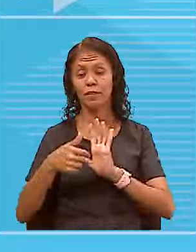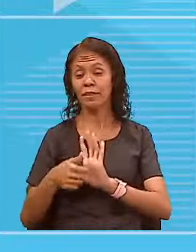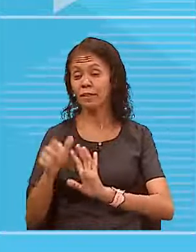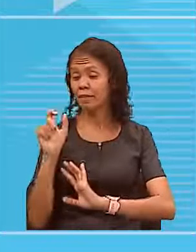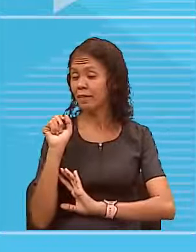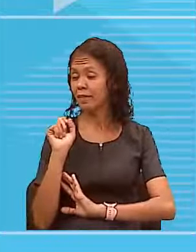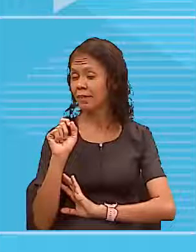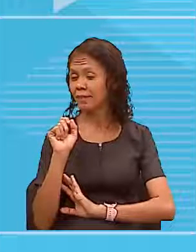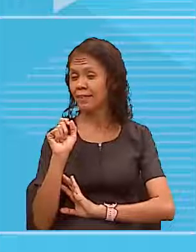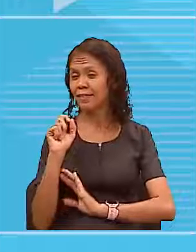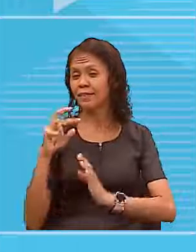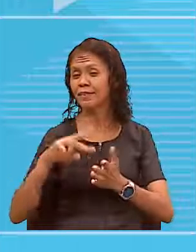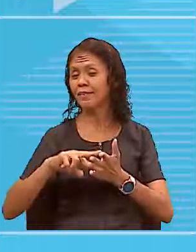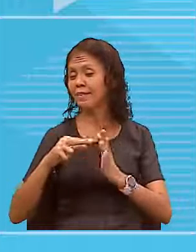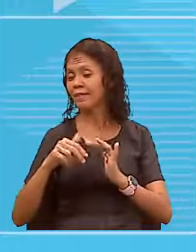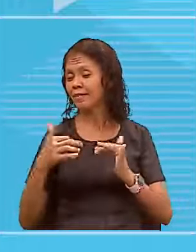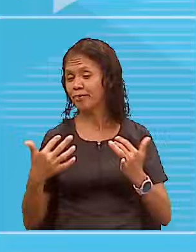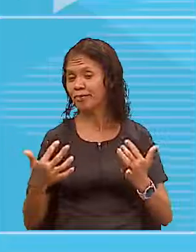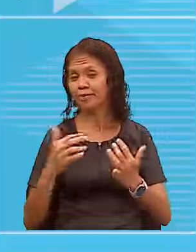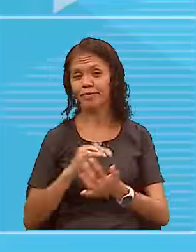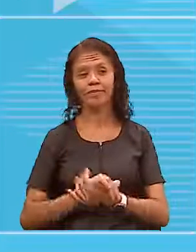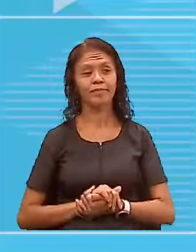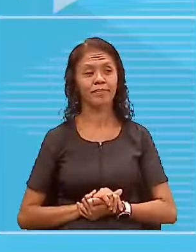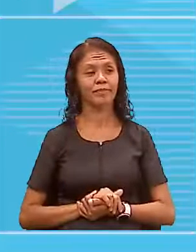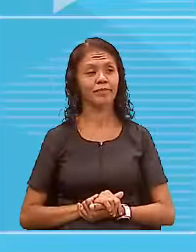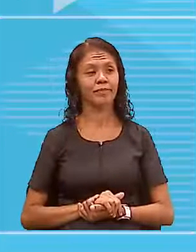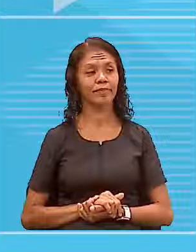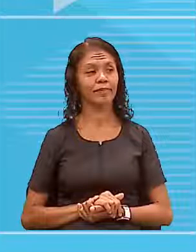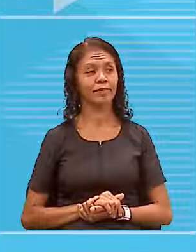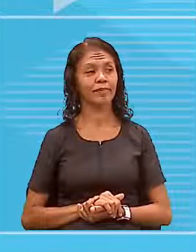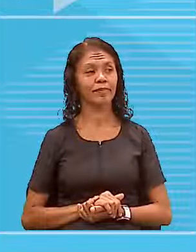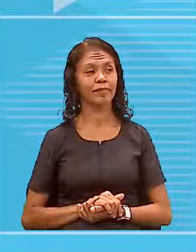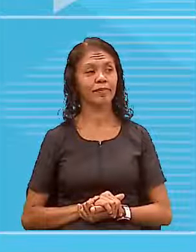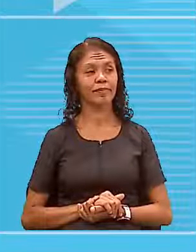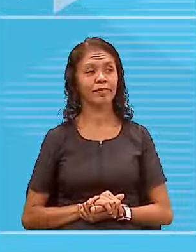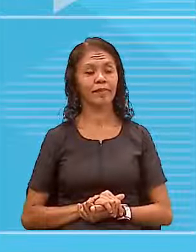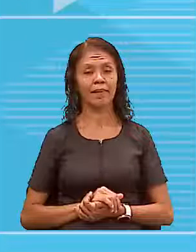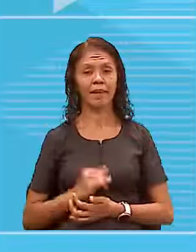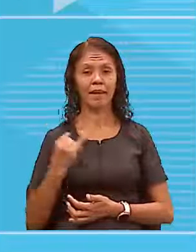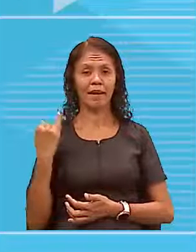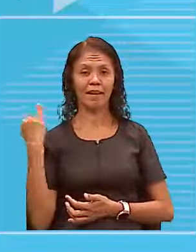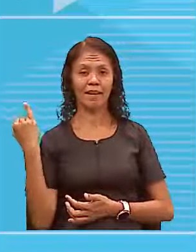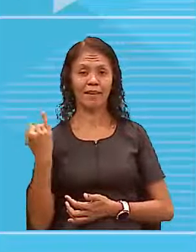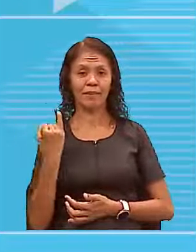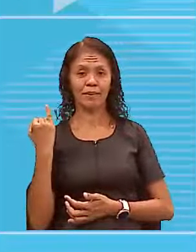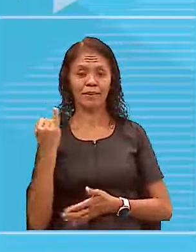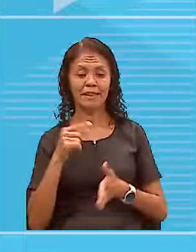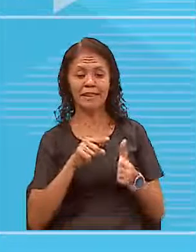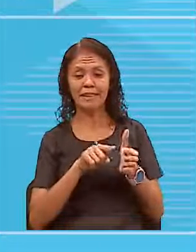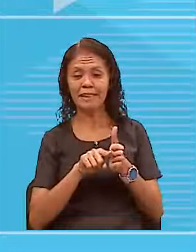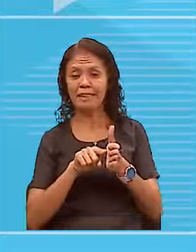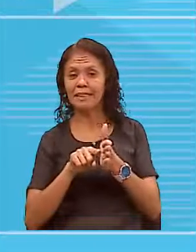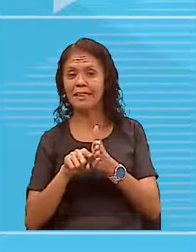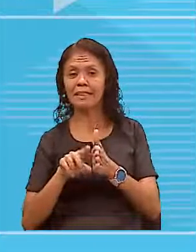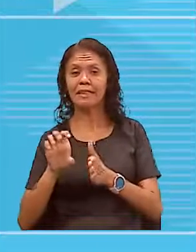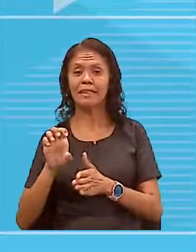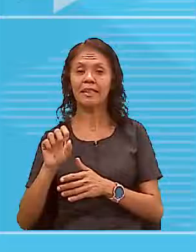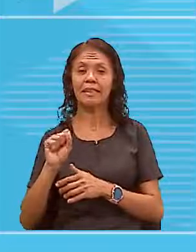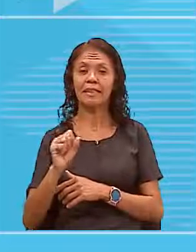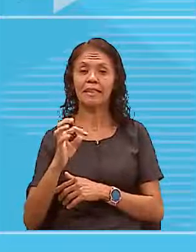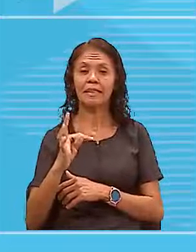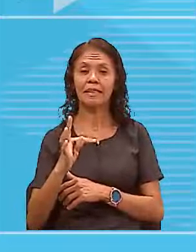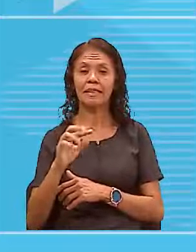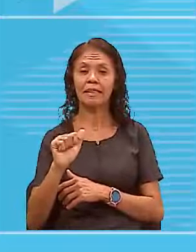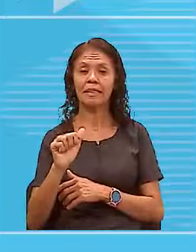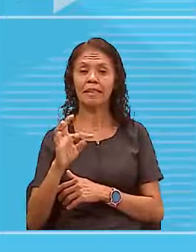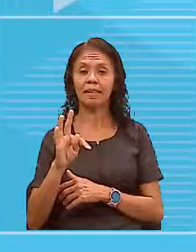Souza? Eu quero mostrar para vocês a importância da estatística no mundo dos negócios. For montar um negócio,